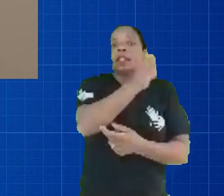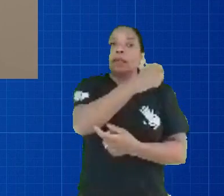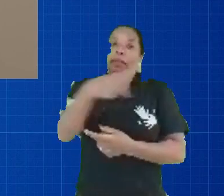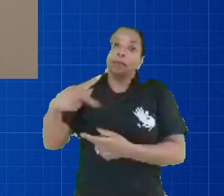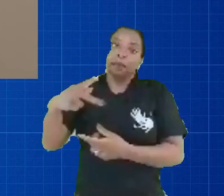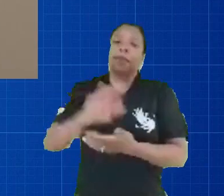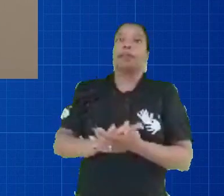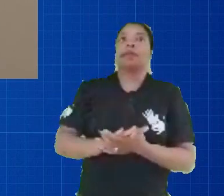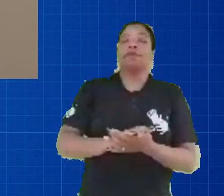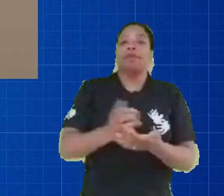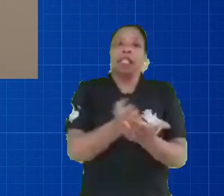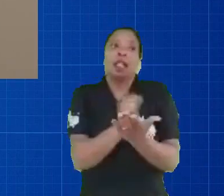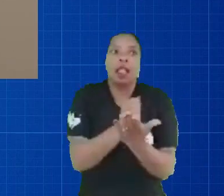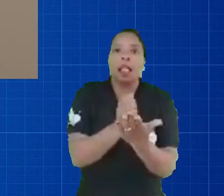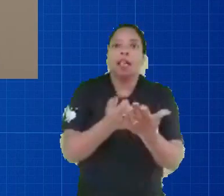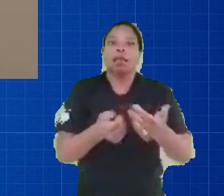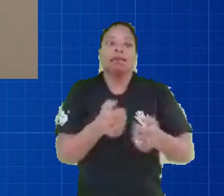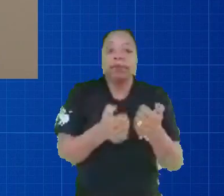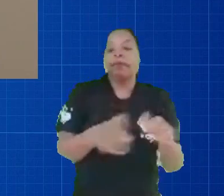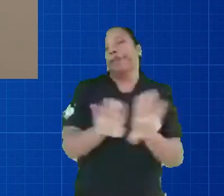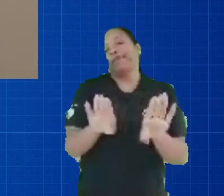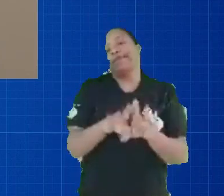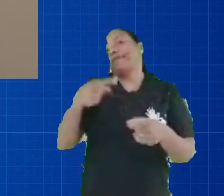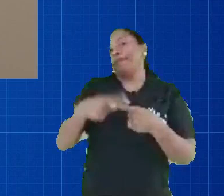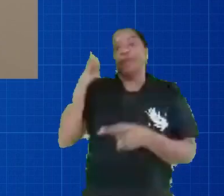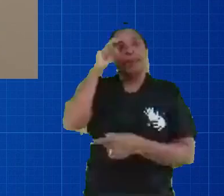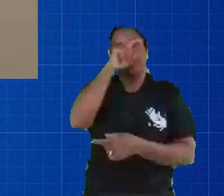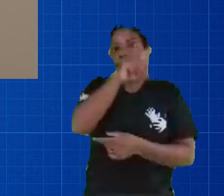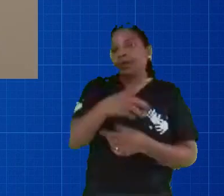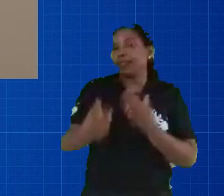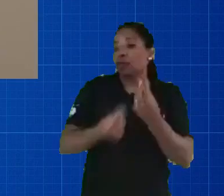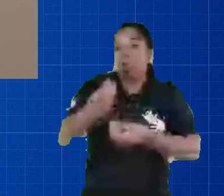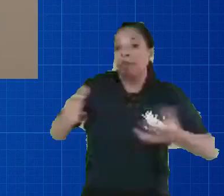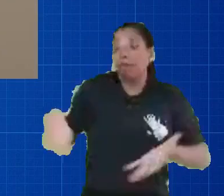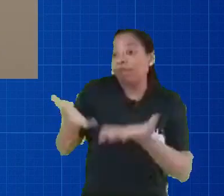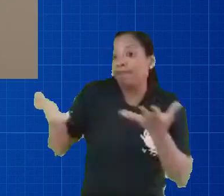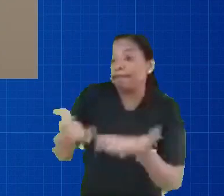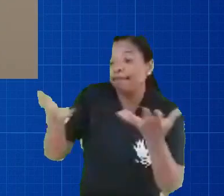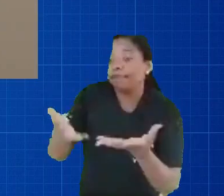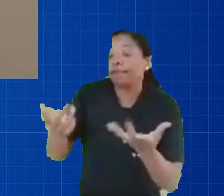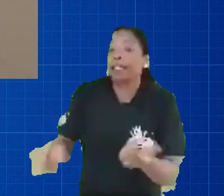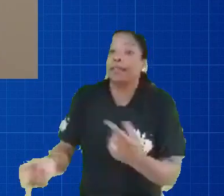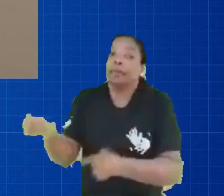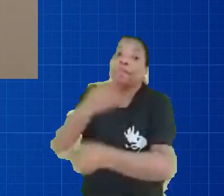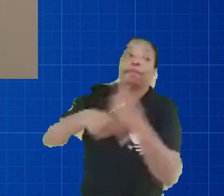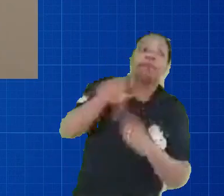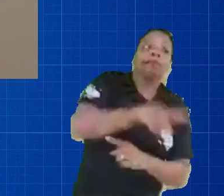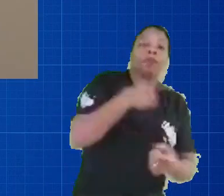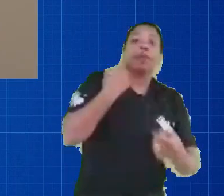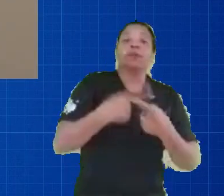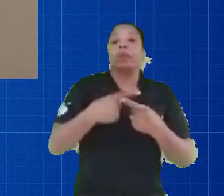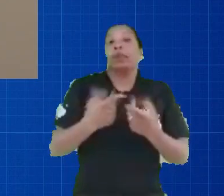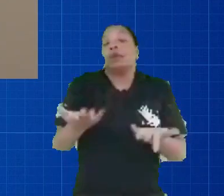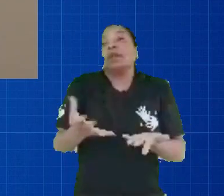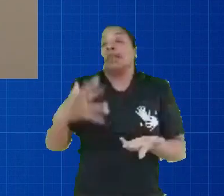mas é difícil, o mau uso acaba causando muito sedentarismo. Imagino.